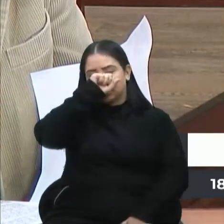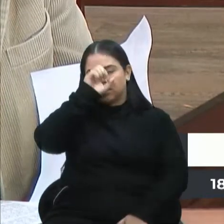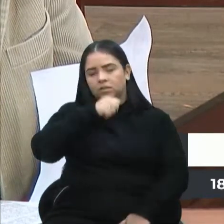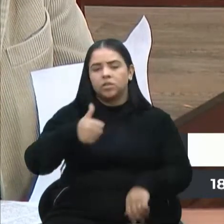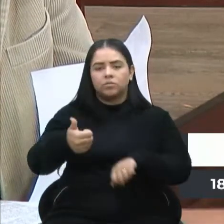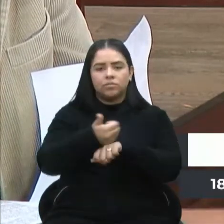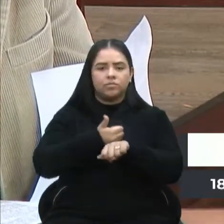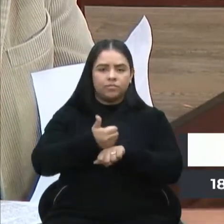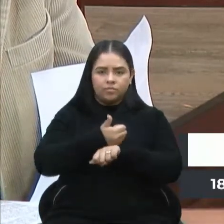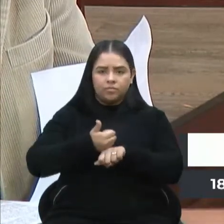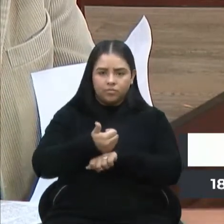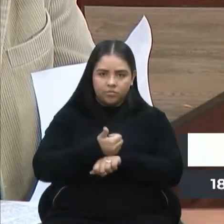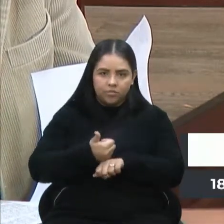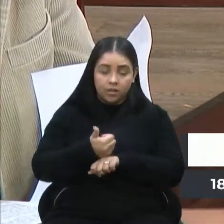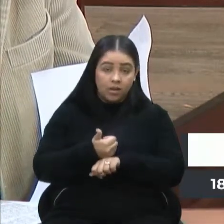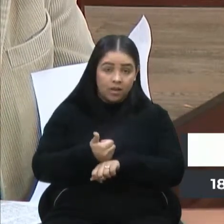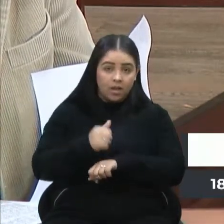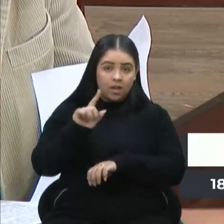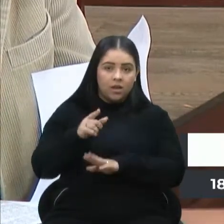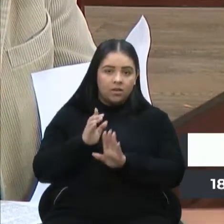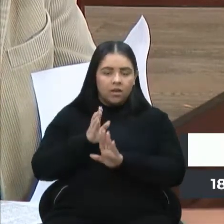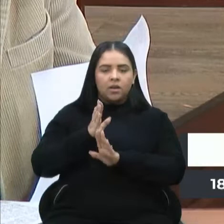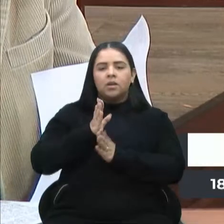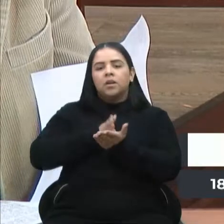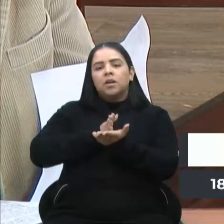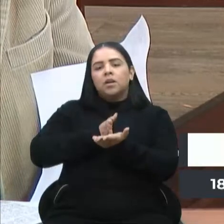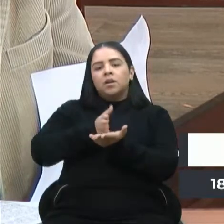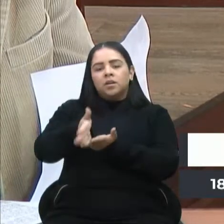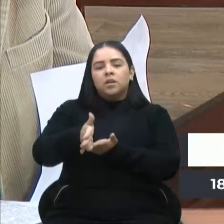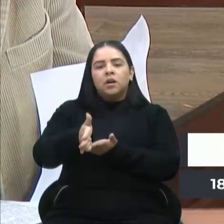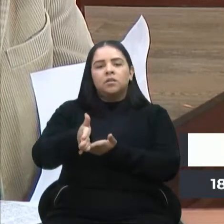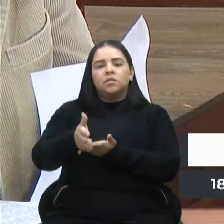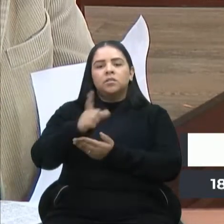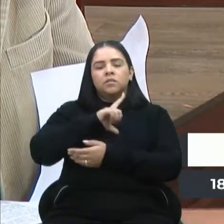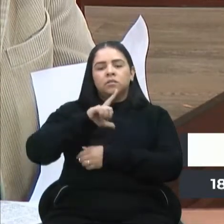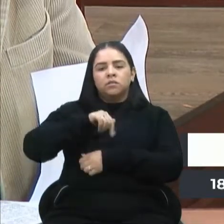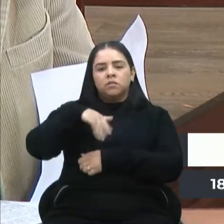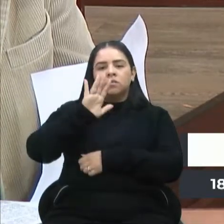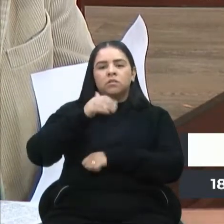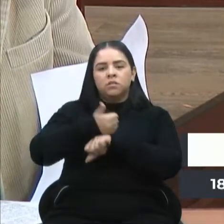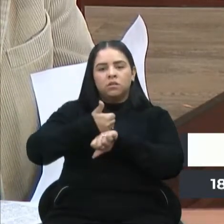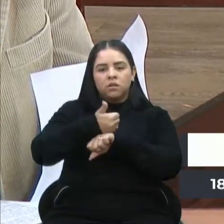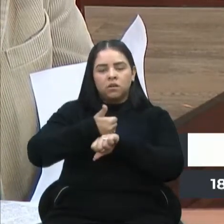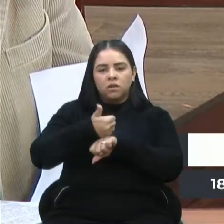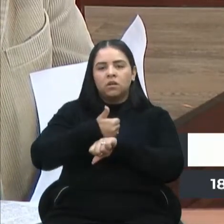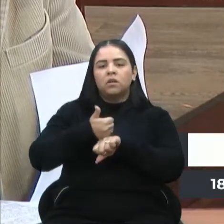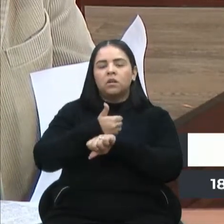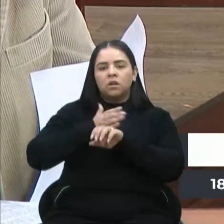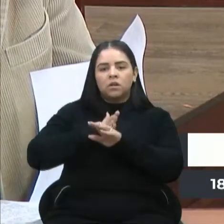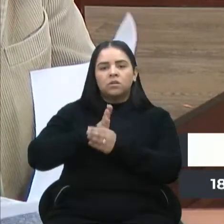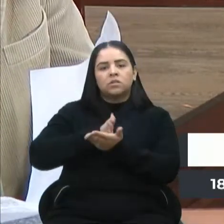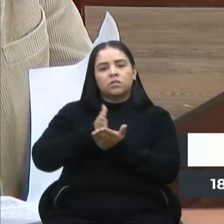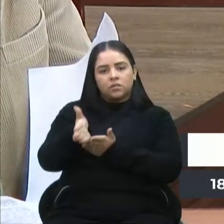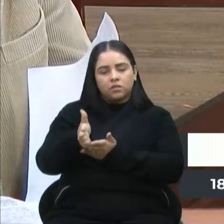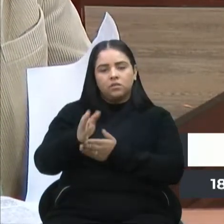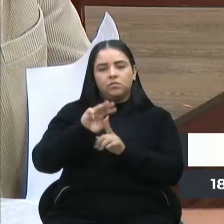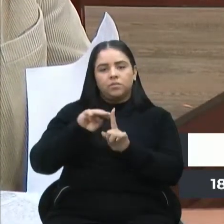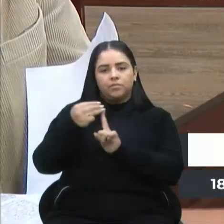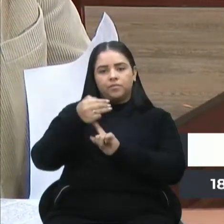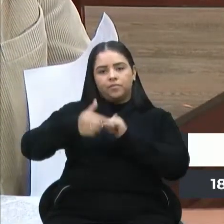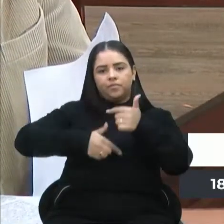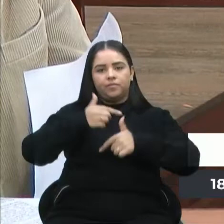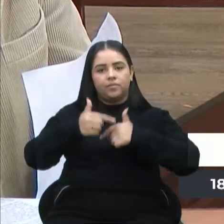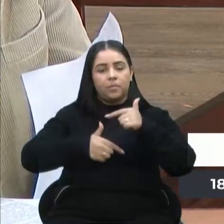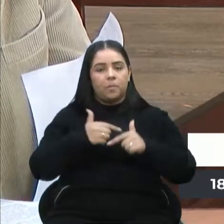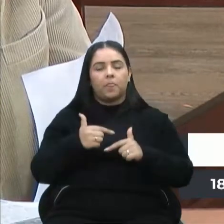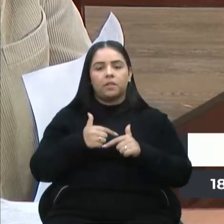ela é, sim, o acesso, né, a possibilidade da profissionalização, o acesso ao mercado de trabalho, tem que ser visto